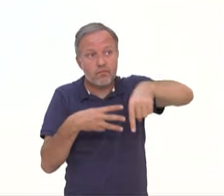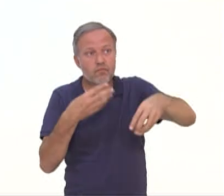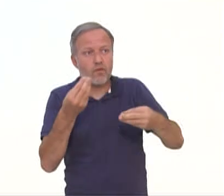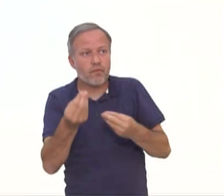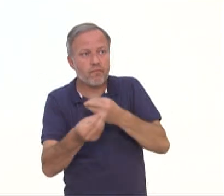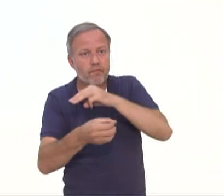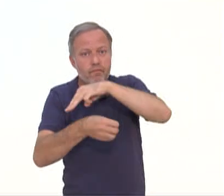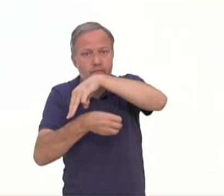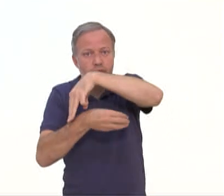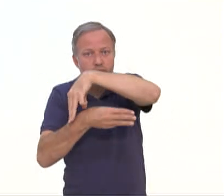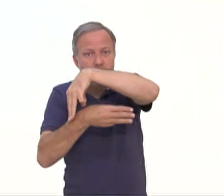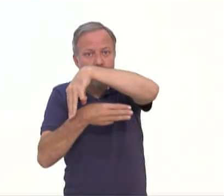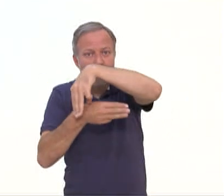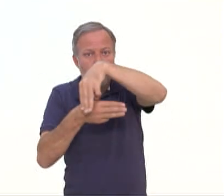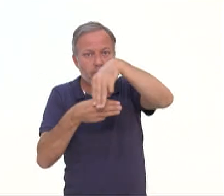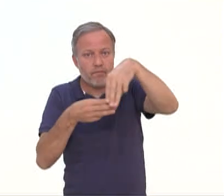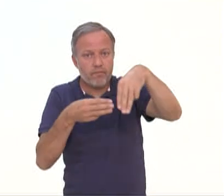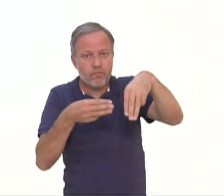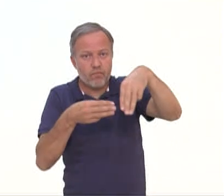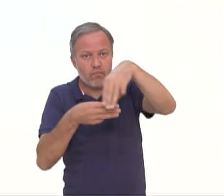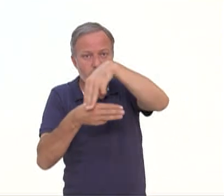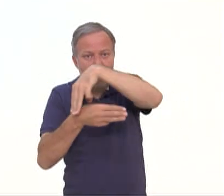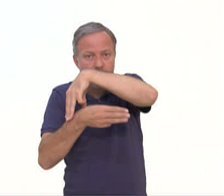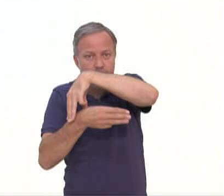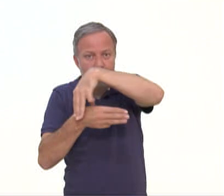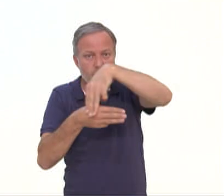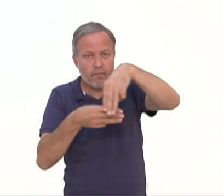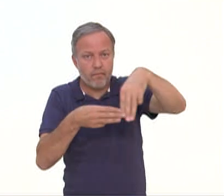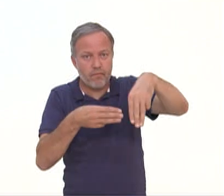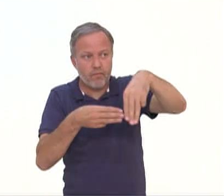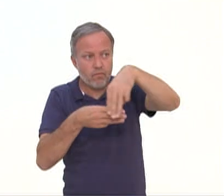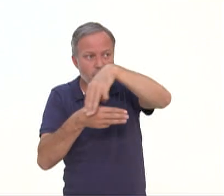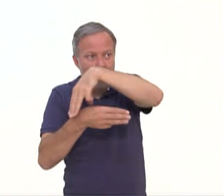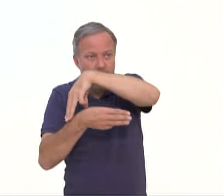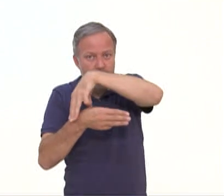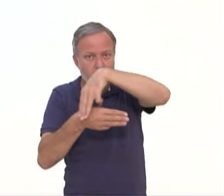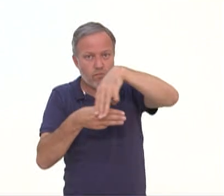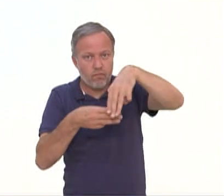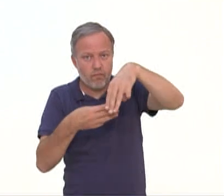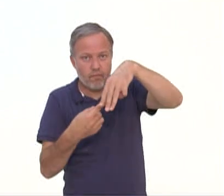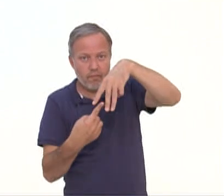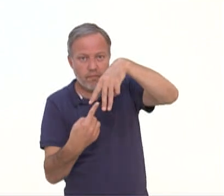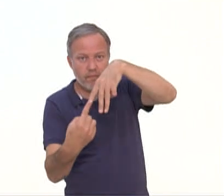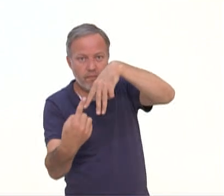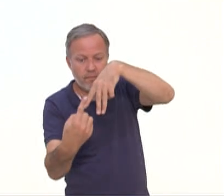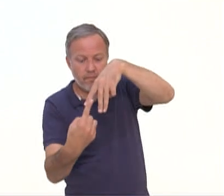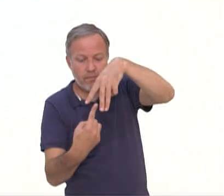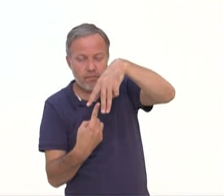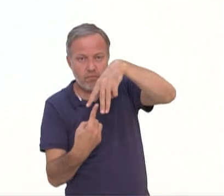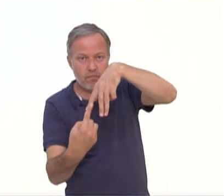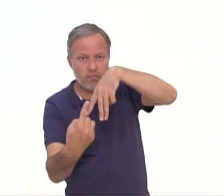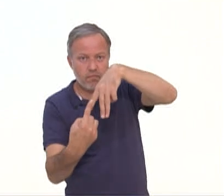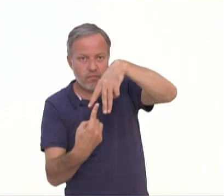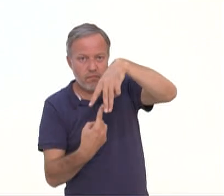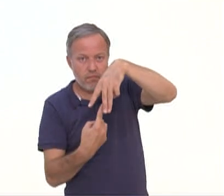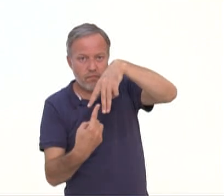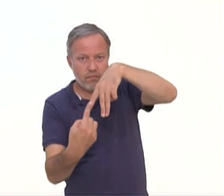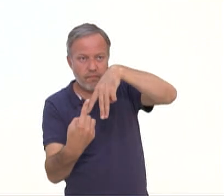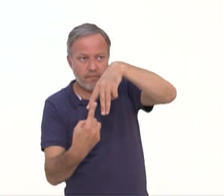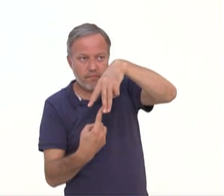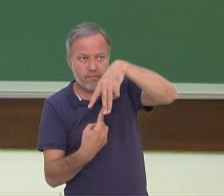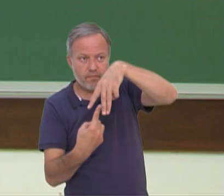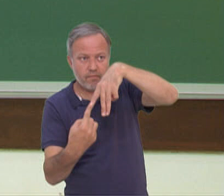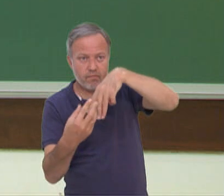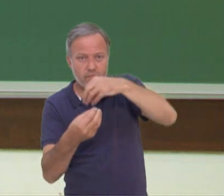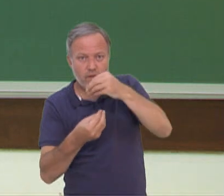membrana? A membrana é o que limita a célula, é o que está em volta, é o que controla a entrada e saída de substâncias. Mas ao microscópio,